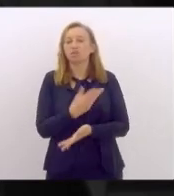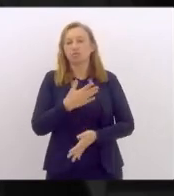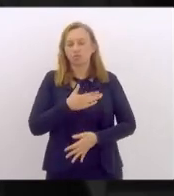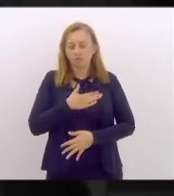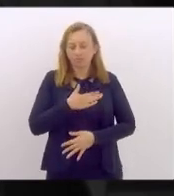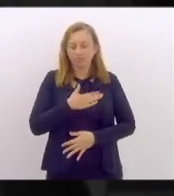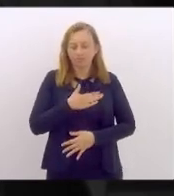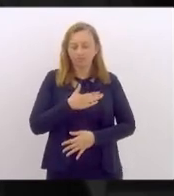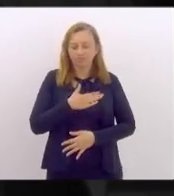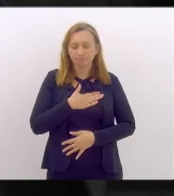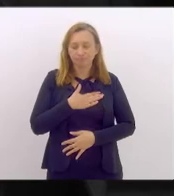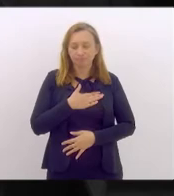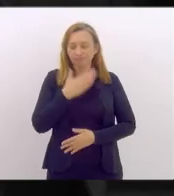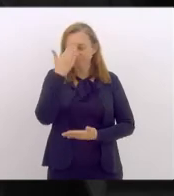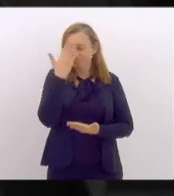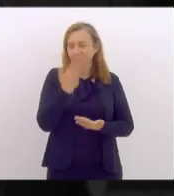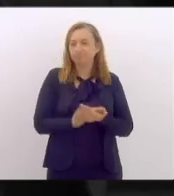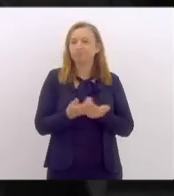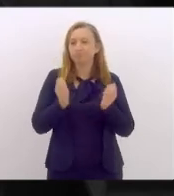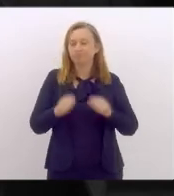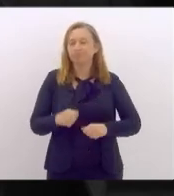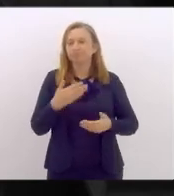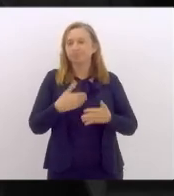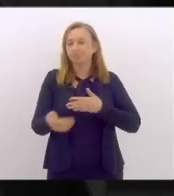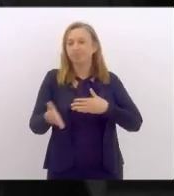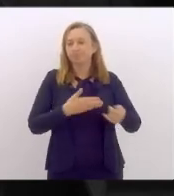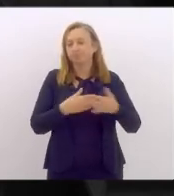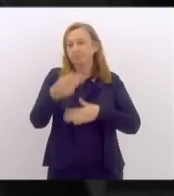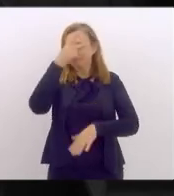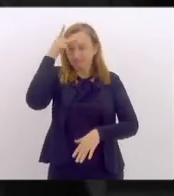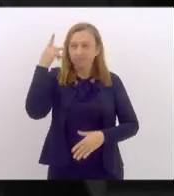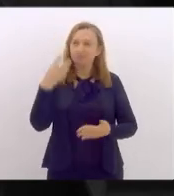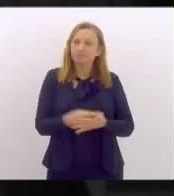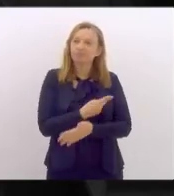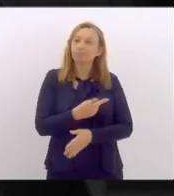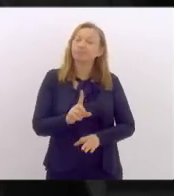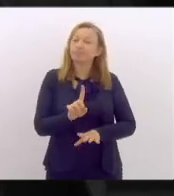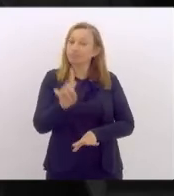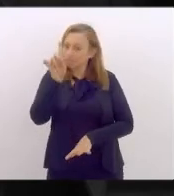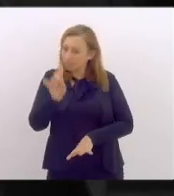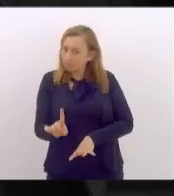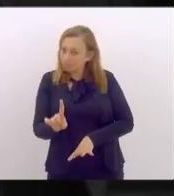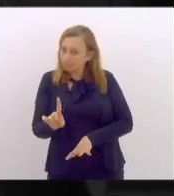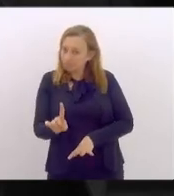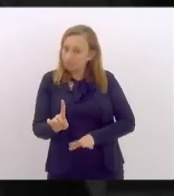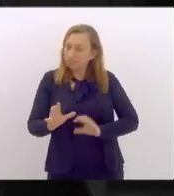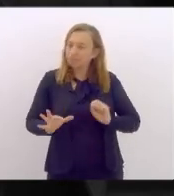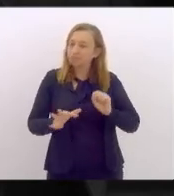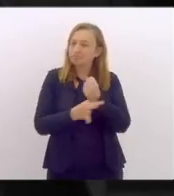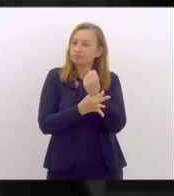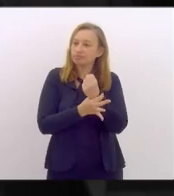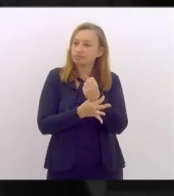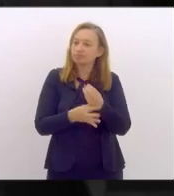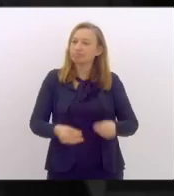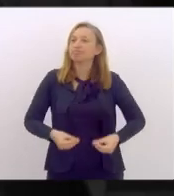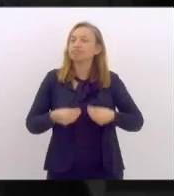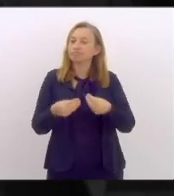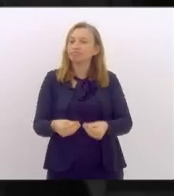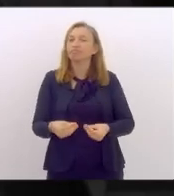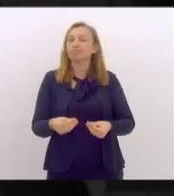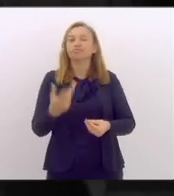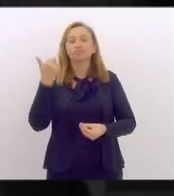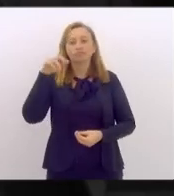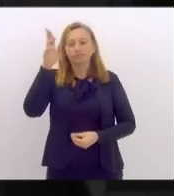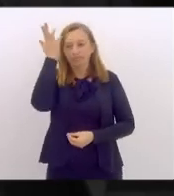eu passei a acreditar que pode acontecer com qualquer pessoa desde que os direitos e sejam assegurados e passou a ser ele